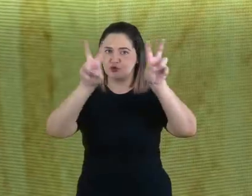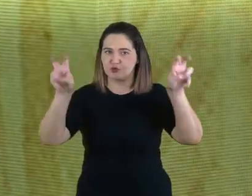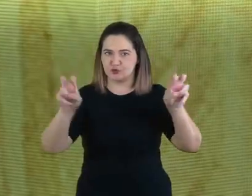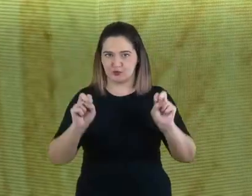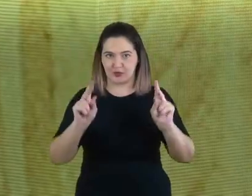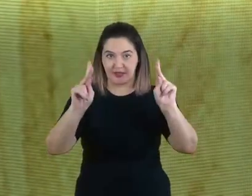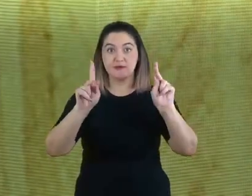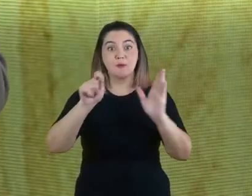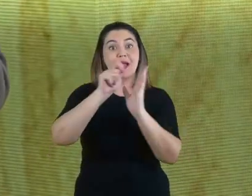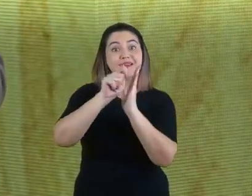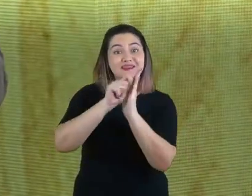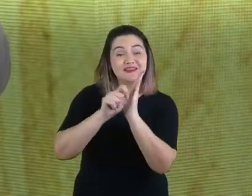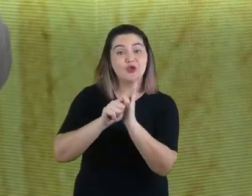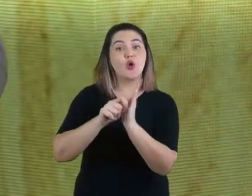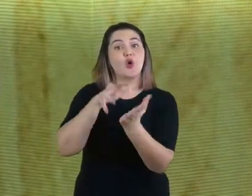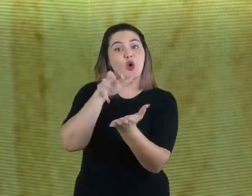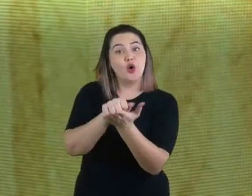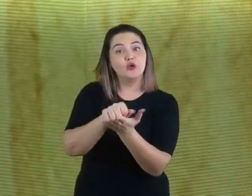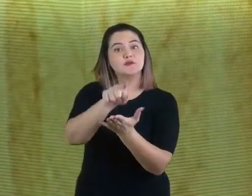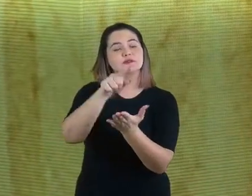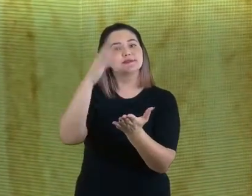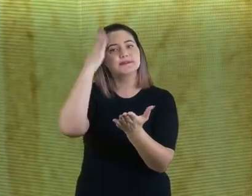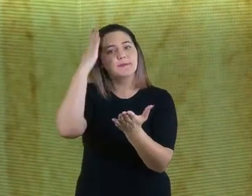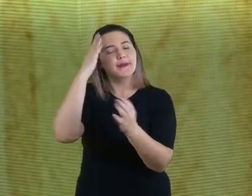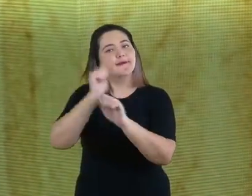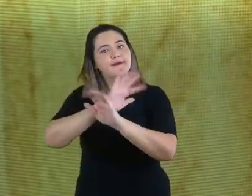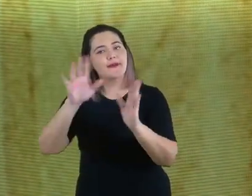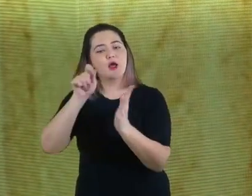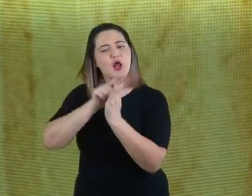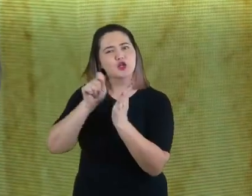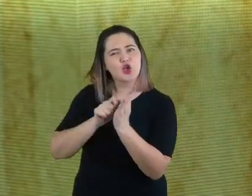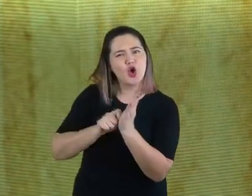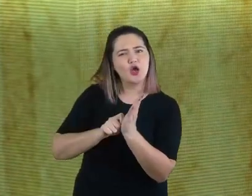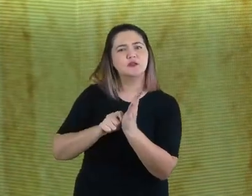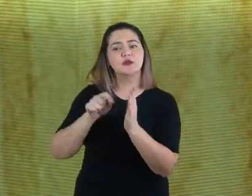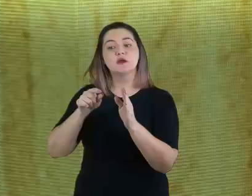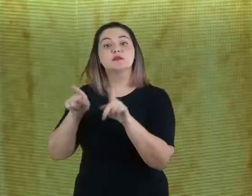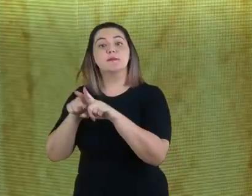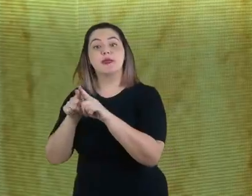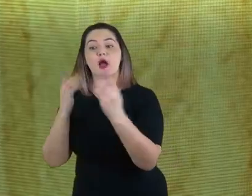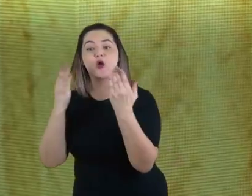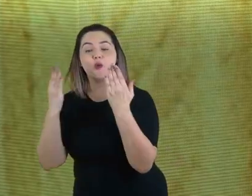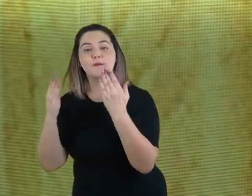você tem que trazer papel, caneta, anotar os detalhes, acompanhar na sua Bíblia